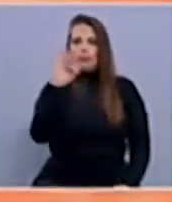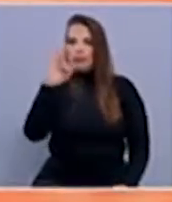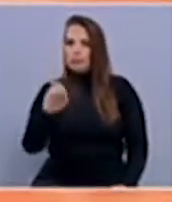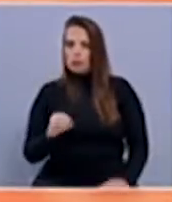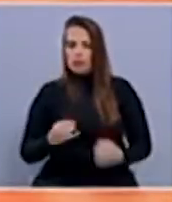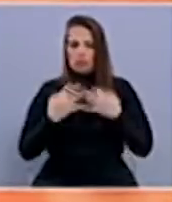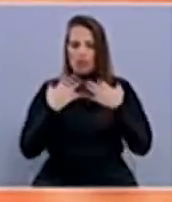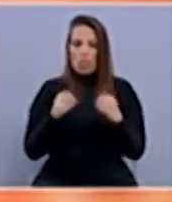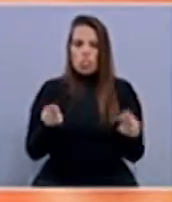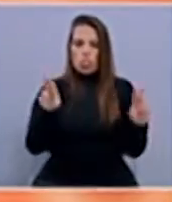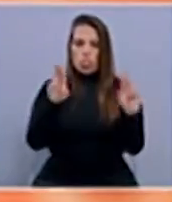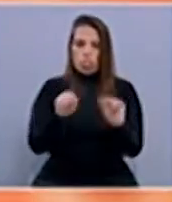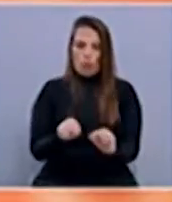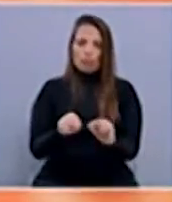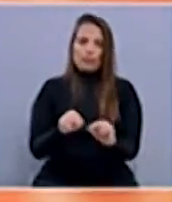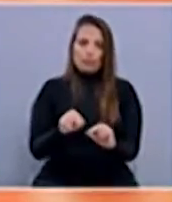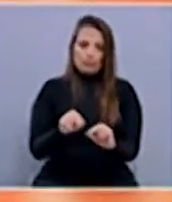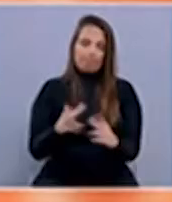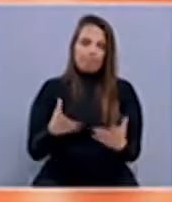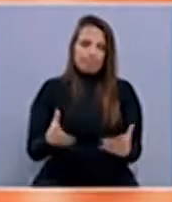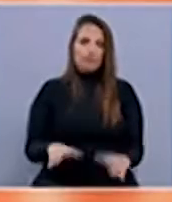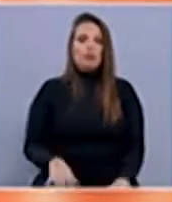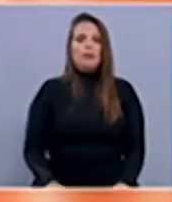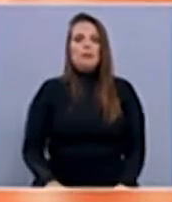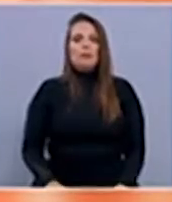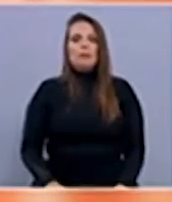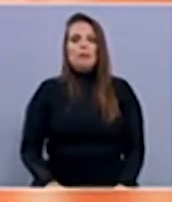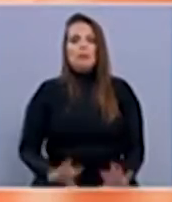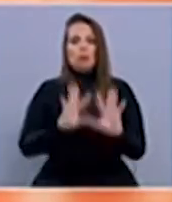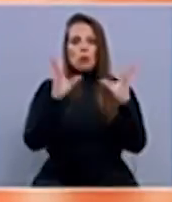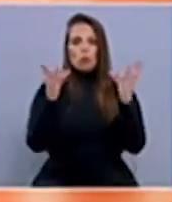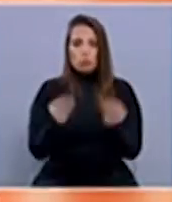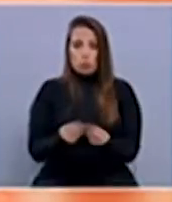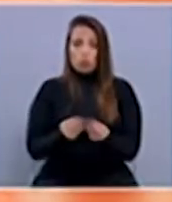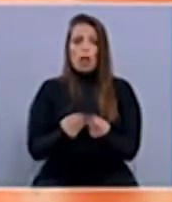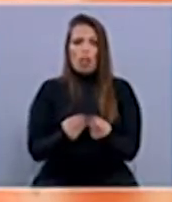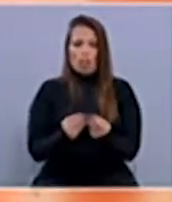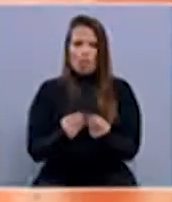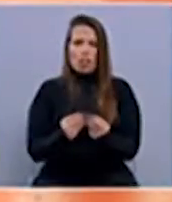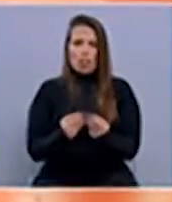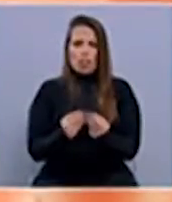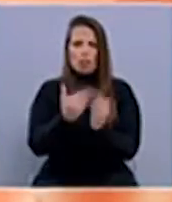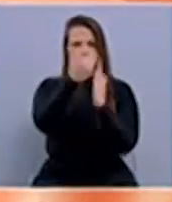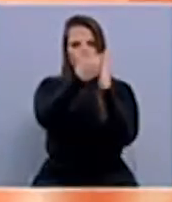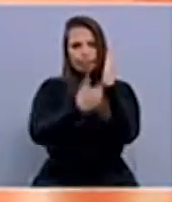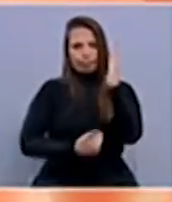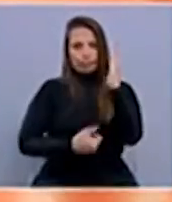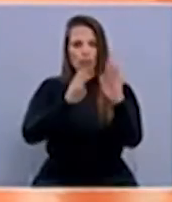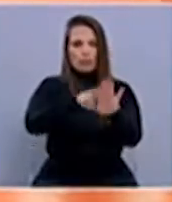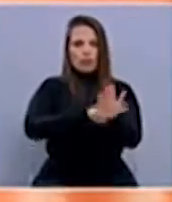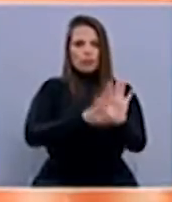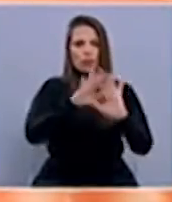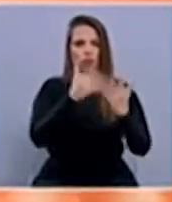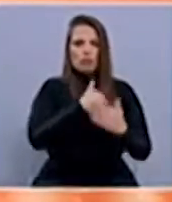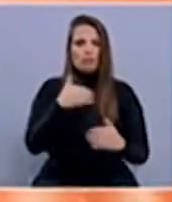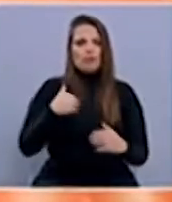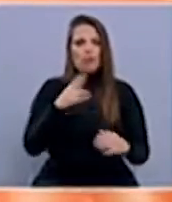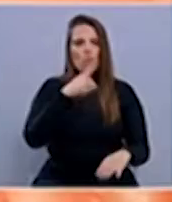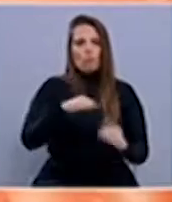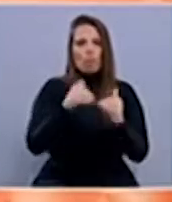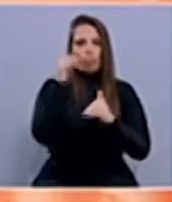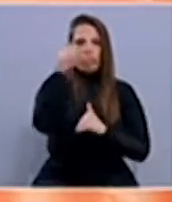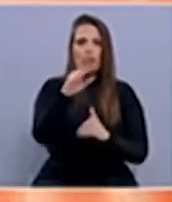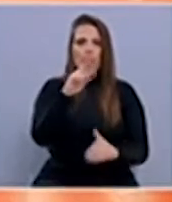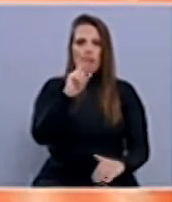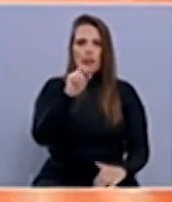de infecção com o coronavírus. Nos totais, e de acordo com o boletim da Direção-Geral de Saúde, Portugal ultrapassou as